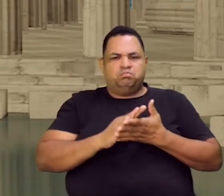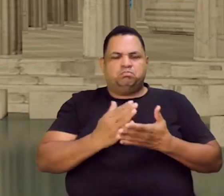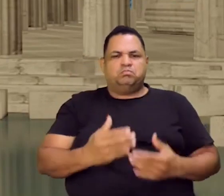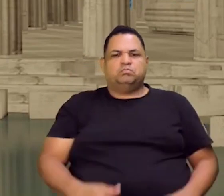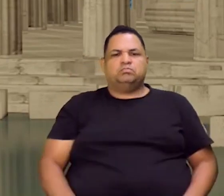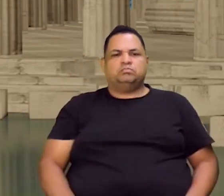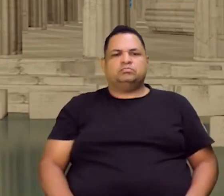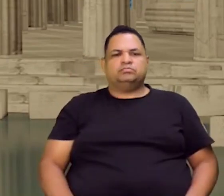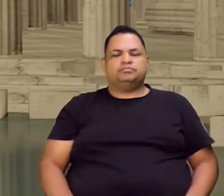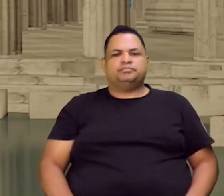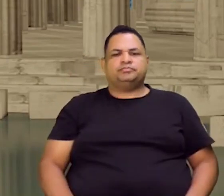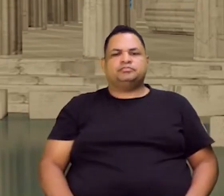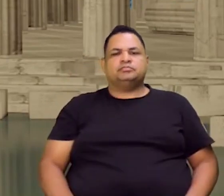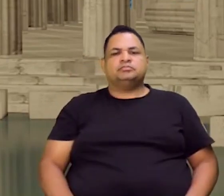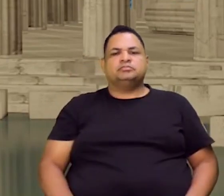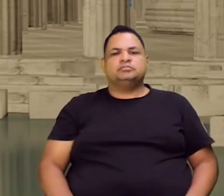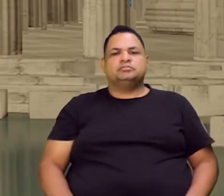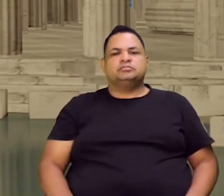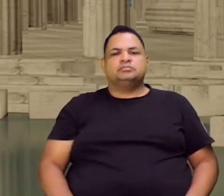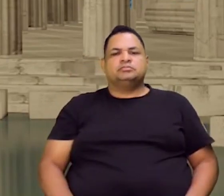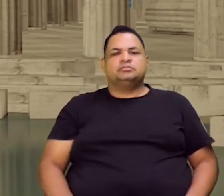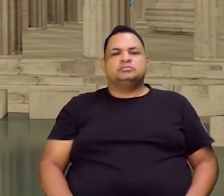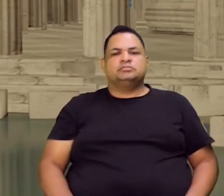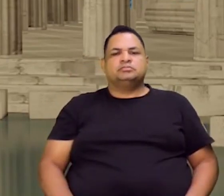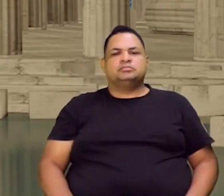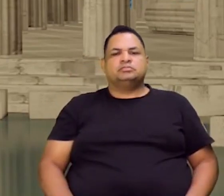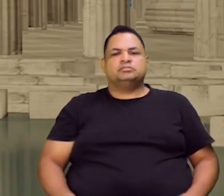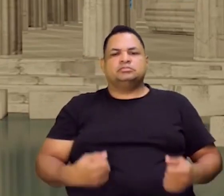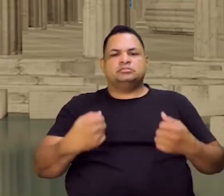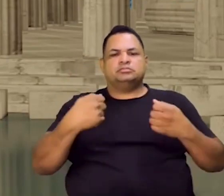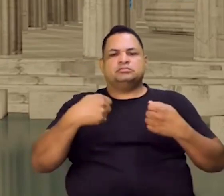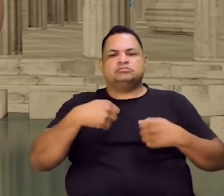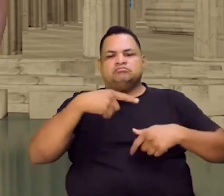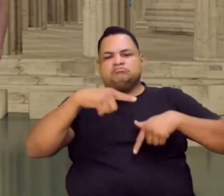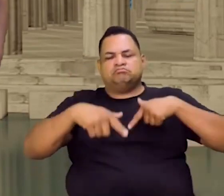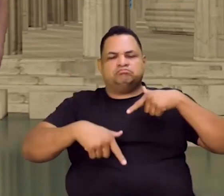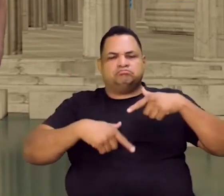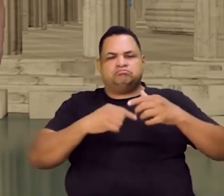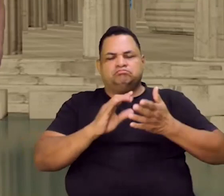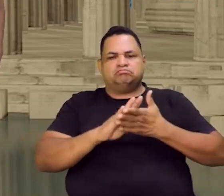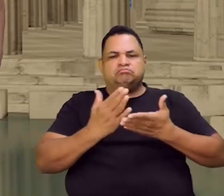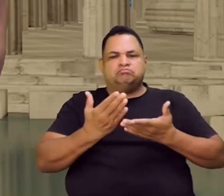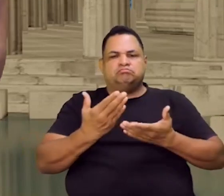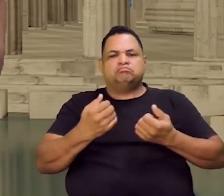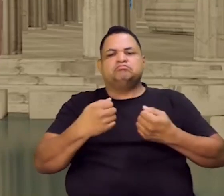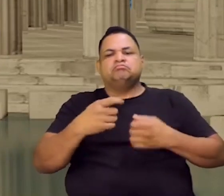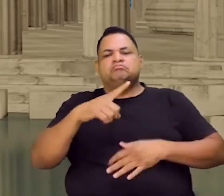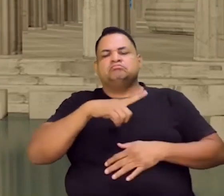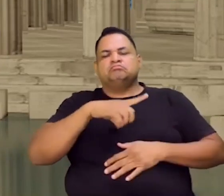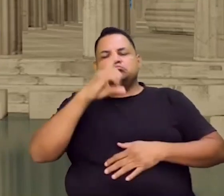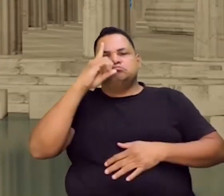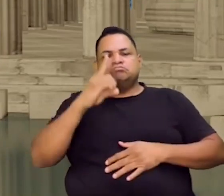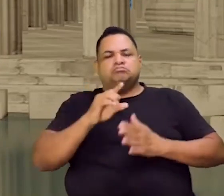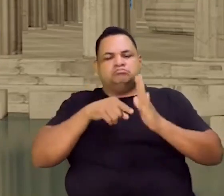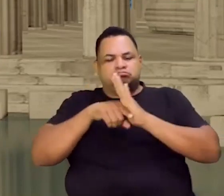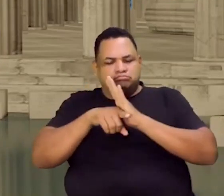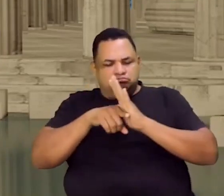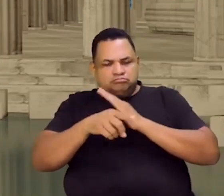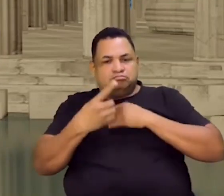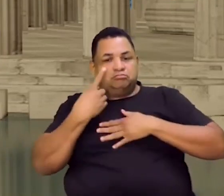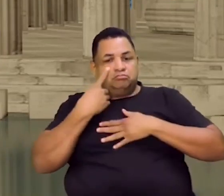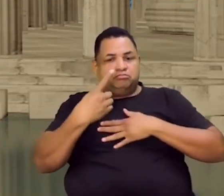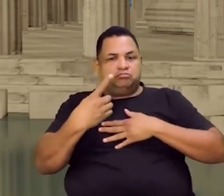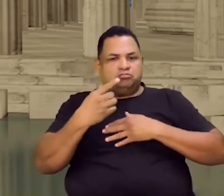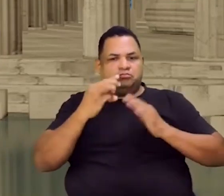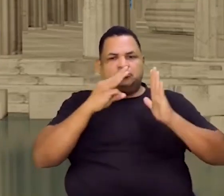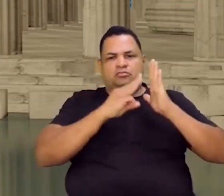etc, outras situações, um poder ativo, tem o direito, né, de verificar, de analisar e etc, e